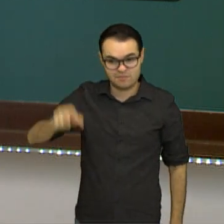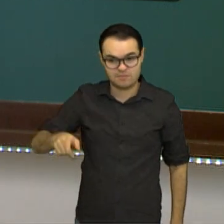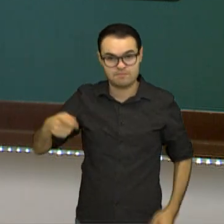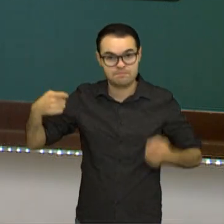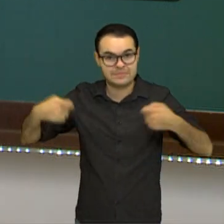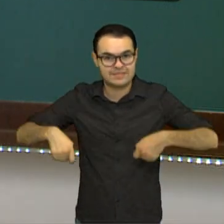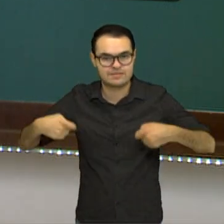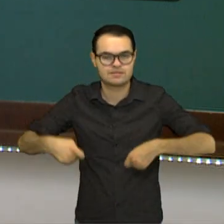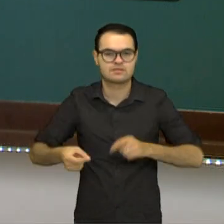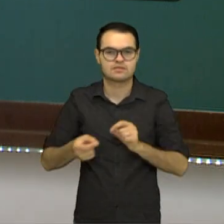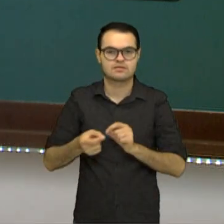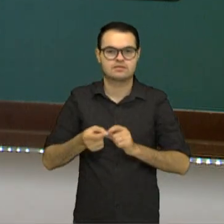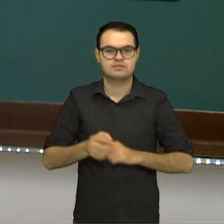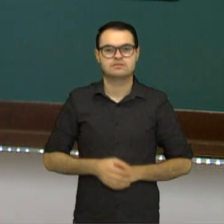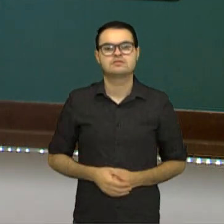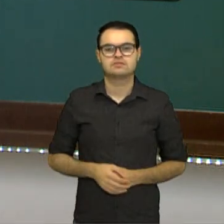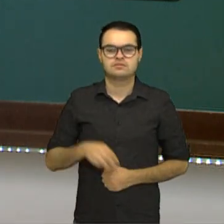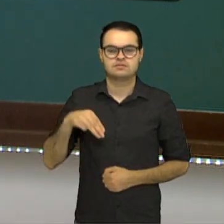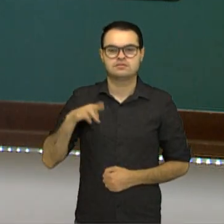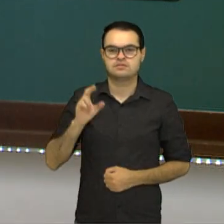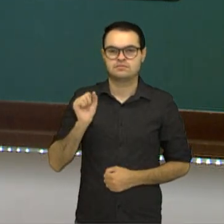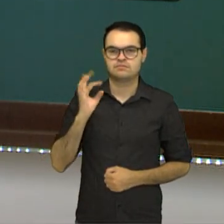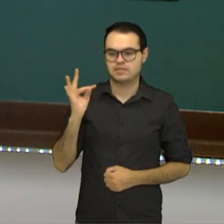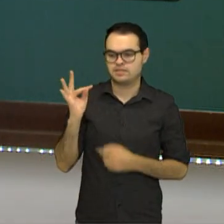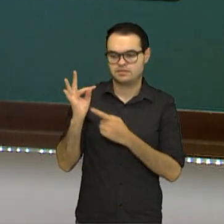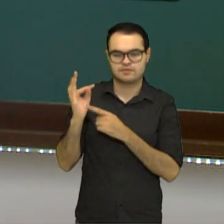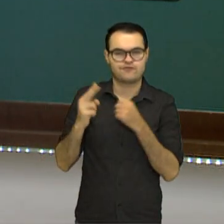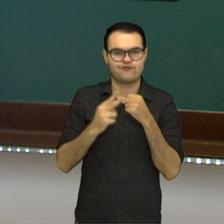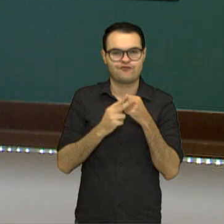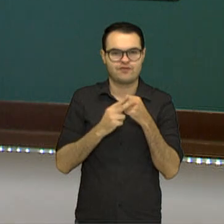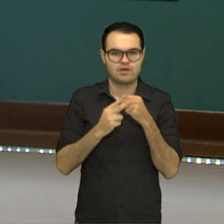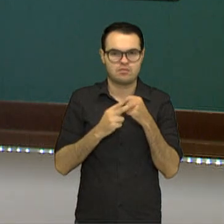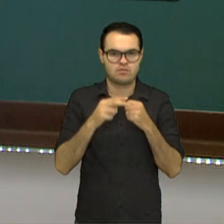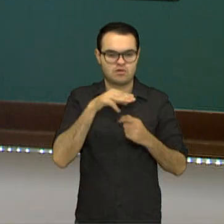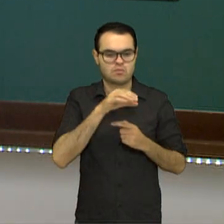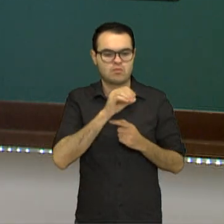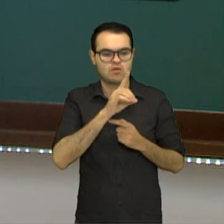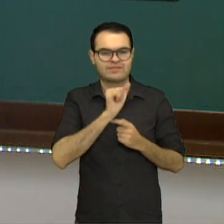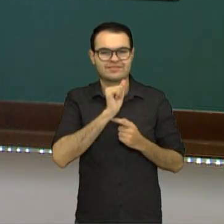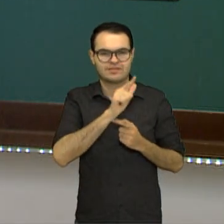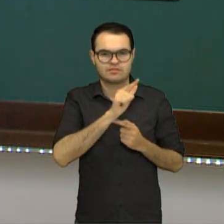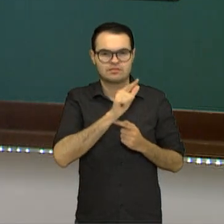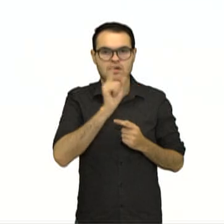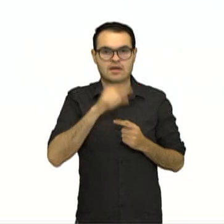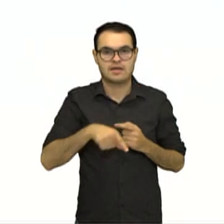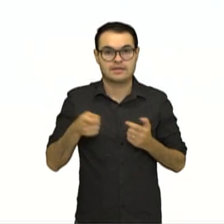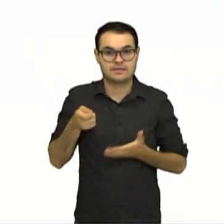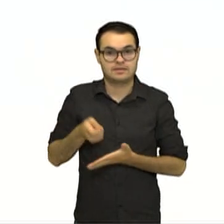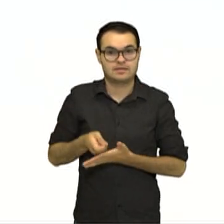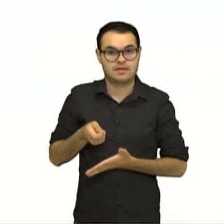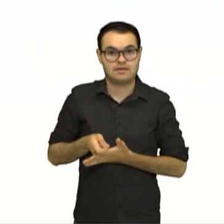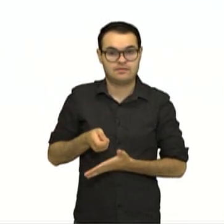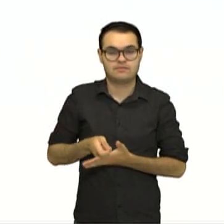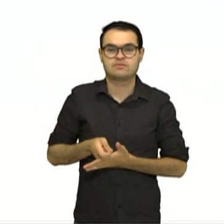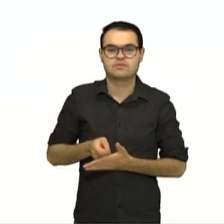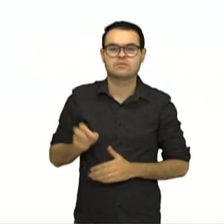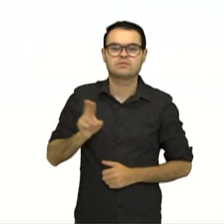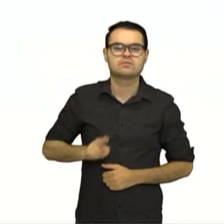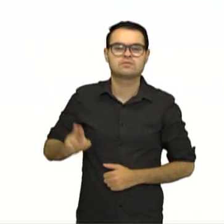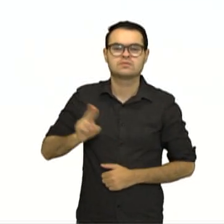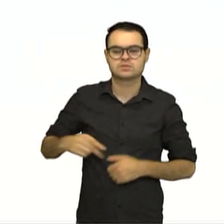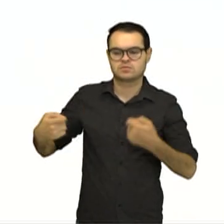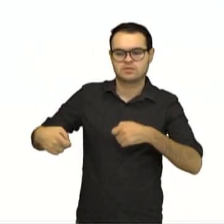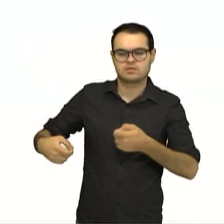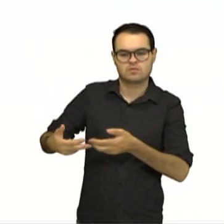fazer. Must, como verbo modal, significa deve. Ele é utilizado para